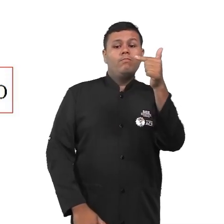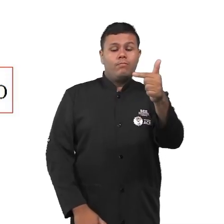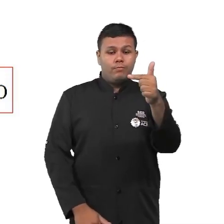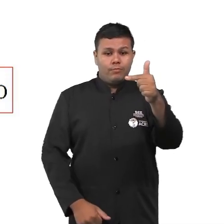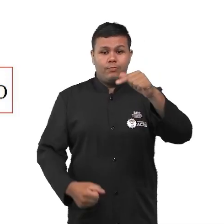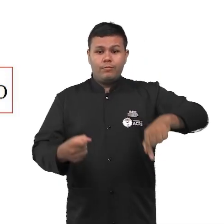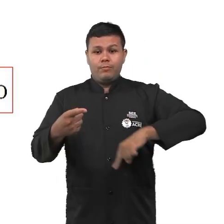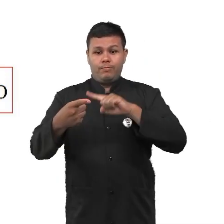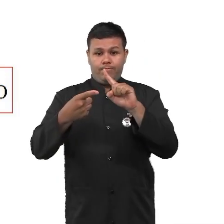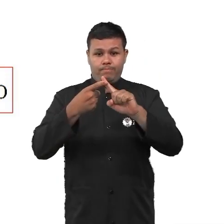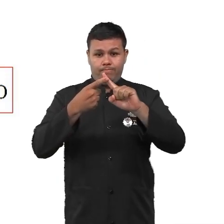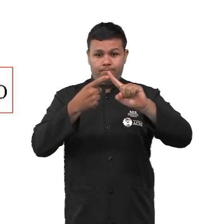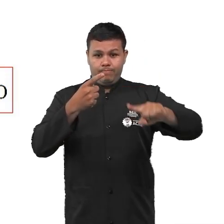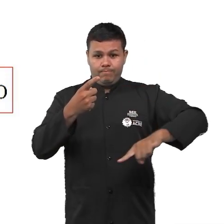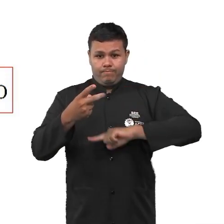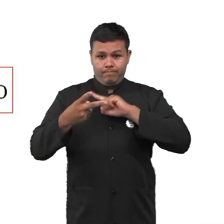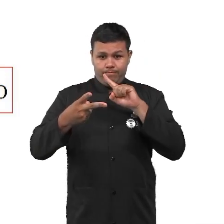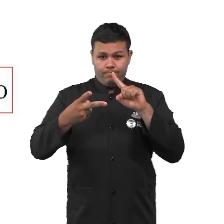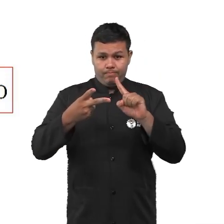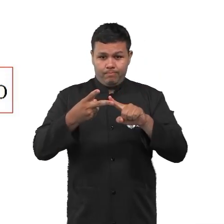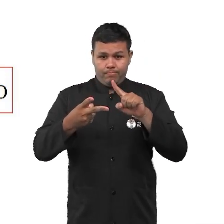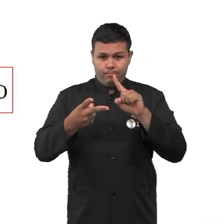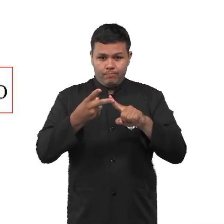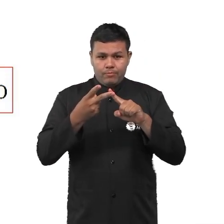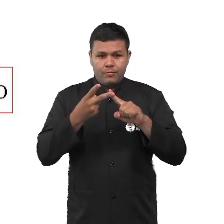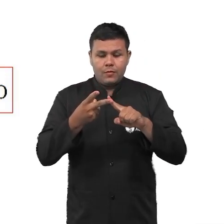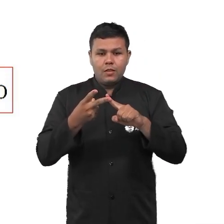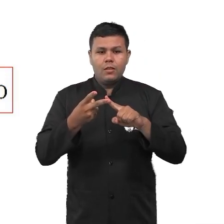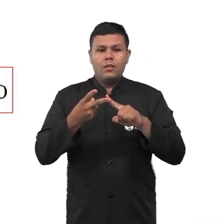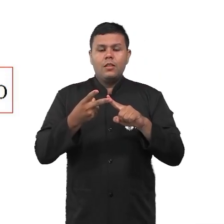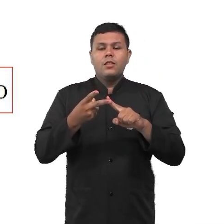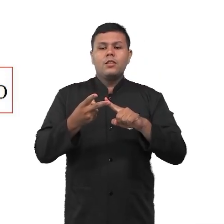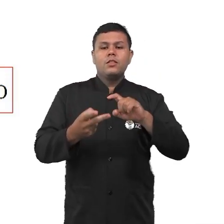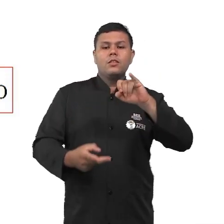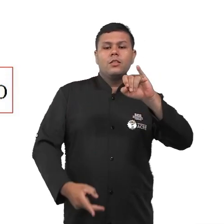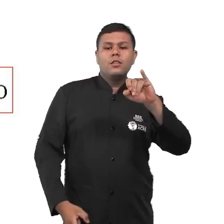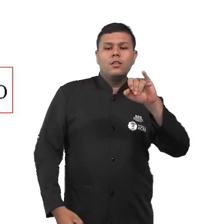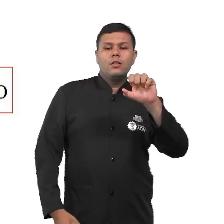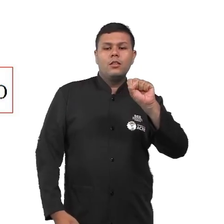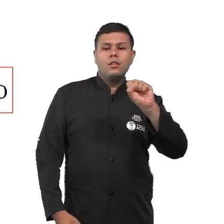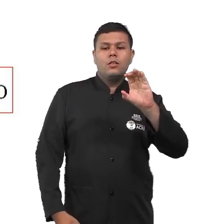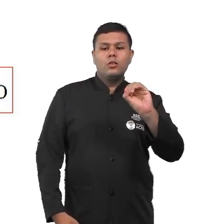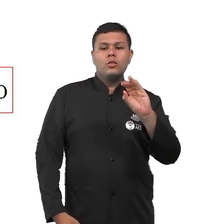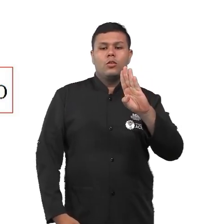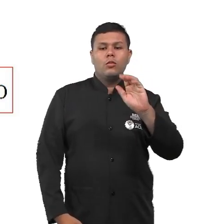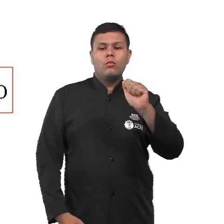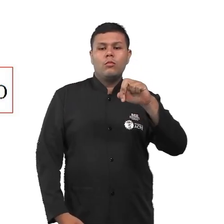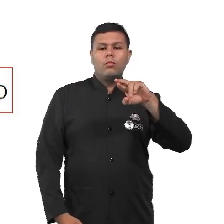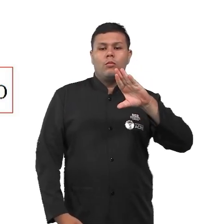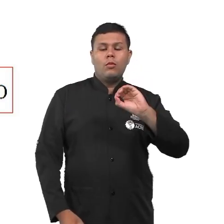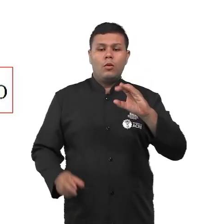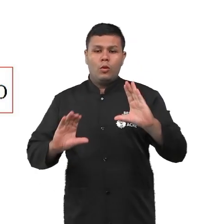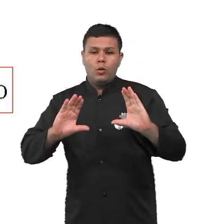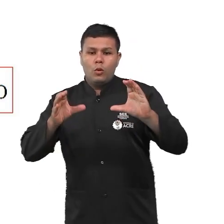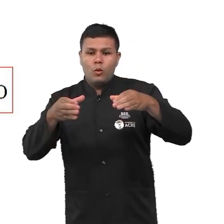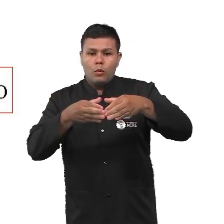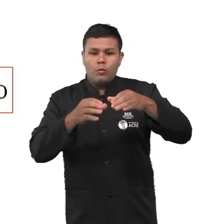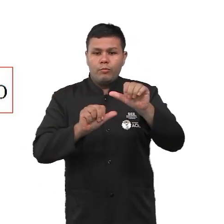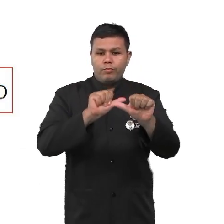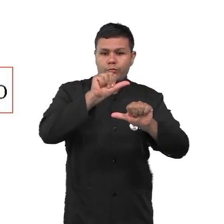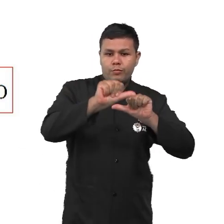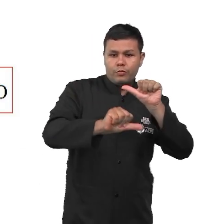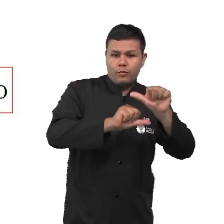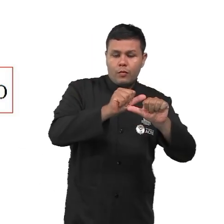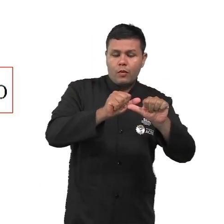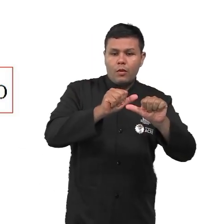esses dois elementos sejam isóbaros, mas eles mudam de categoria porque eles mudam a quantidade